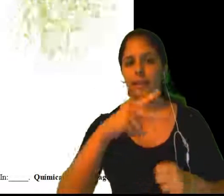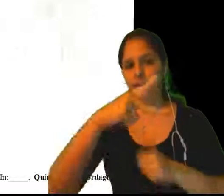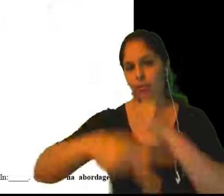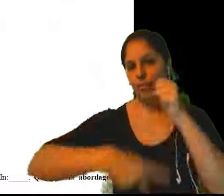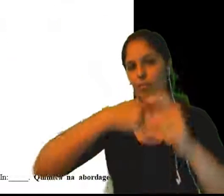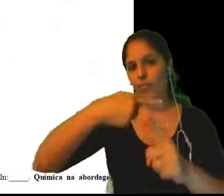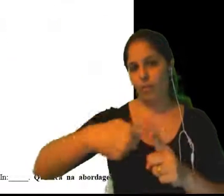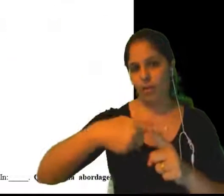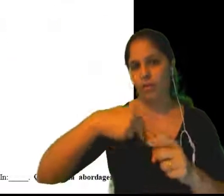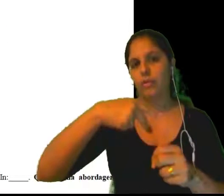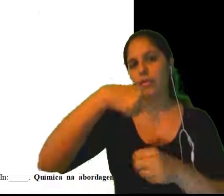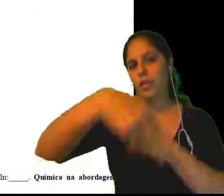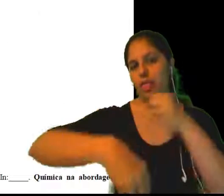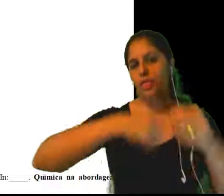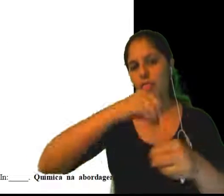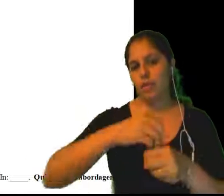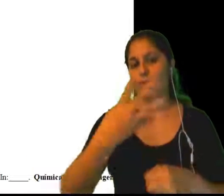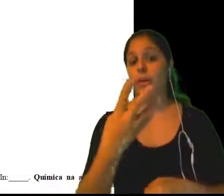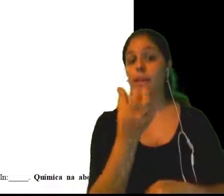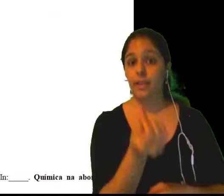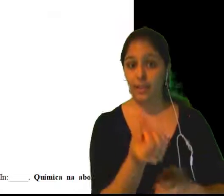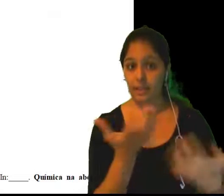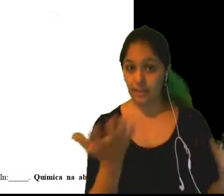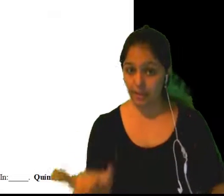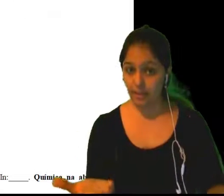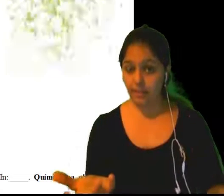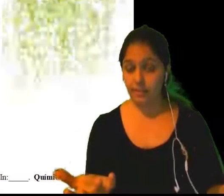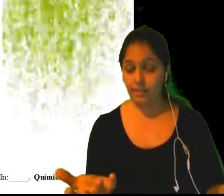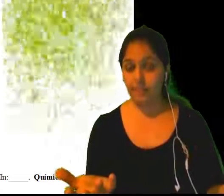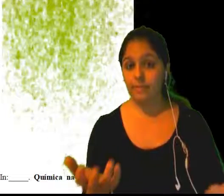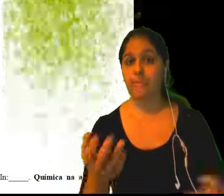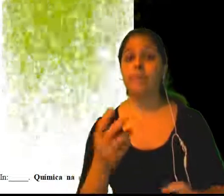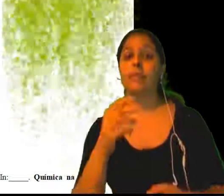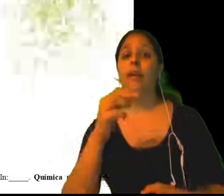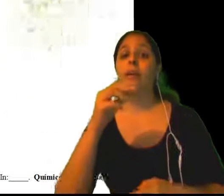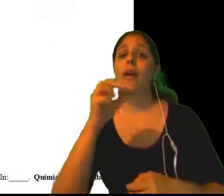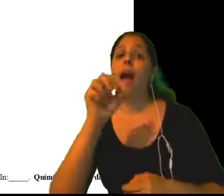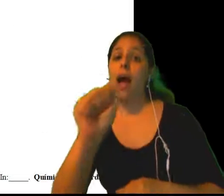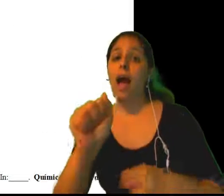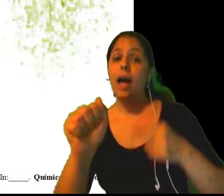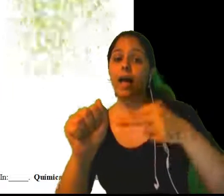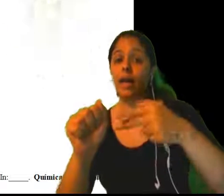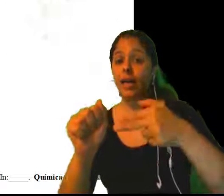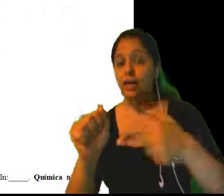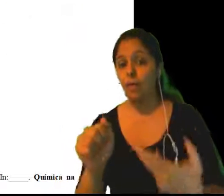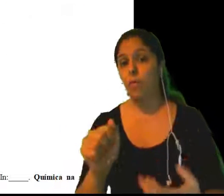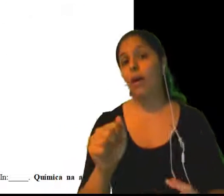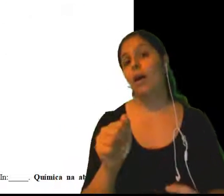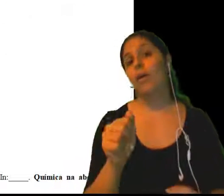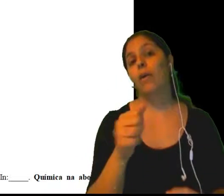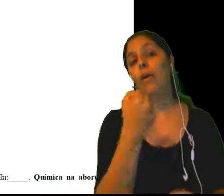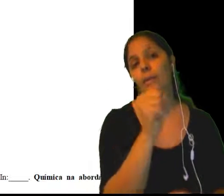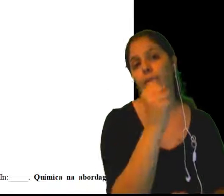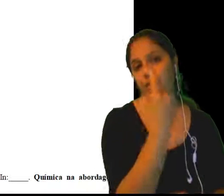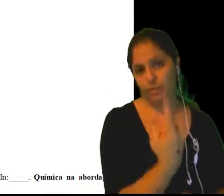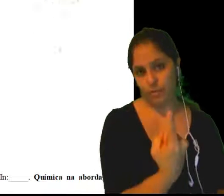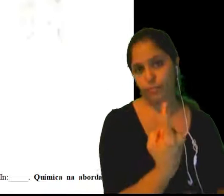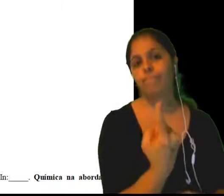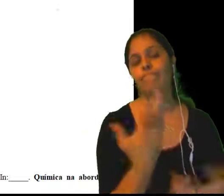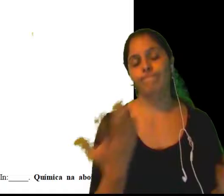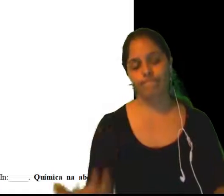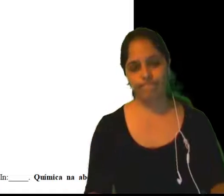igual a 35, nêutrons é igual a 46, ou seja, o número de massa vai ser igual a